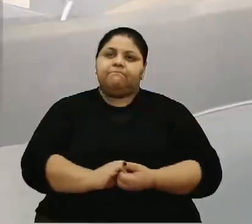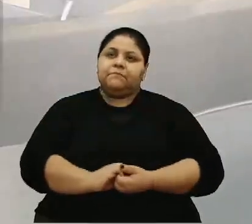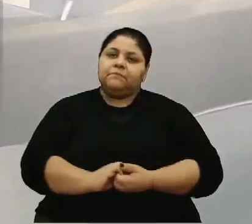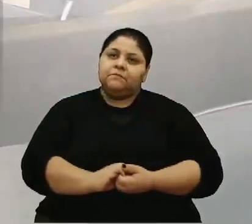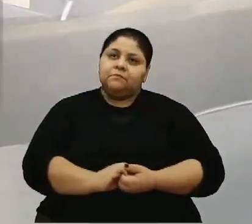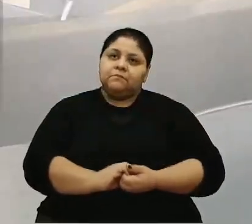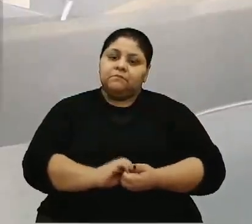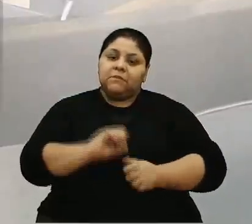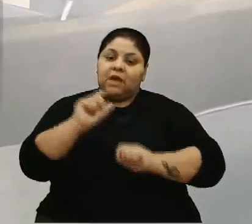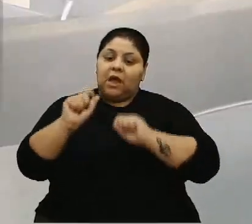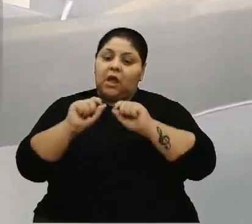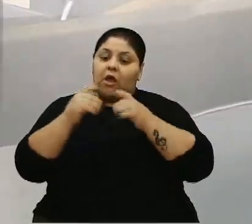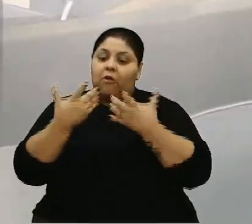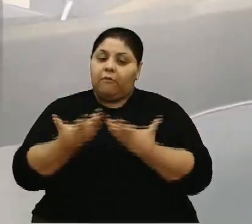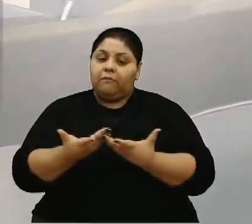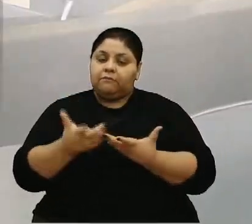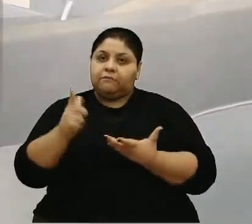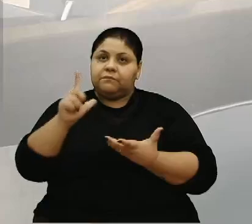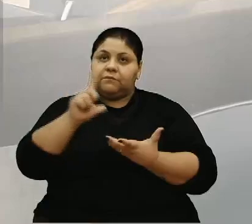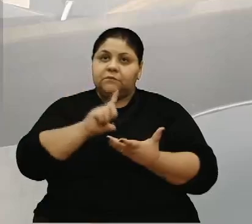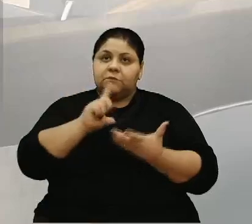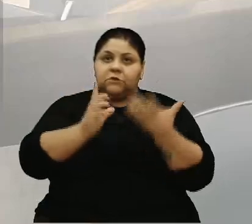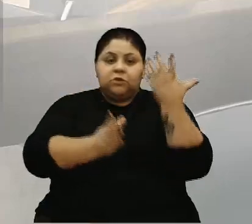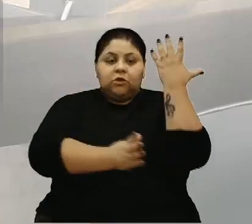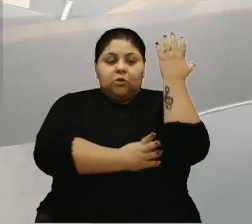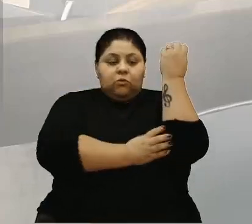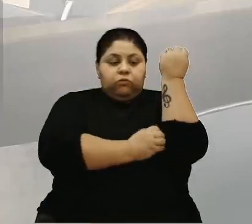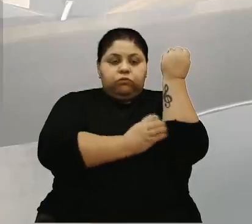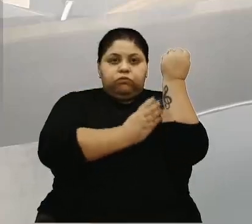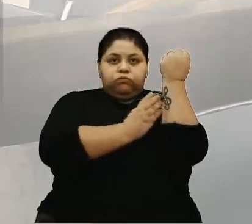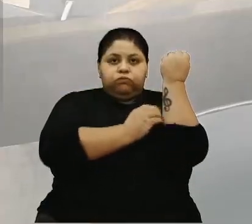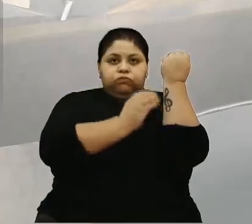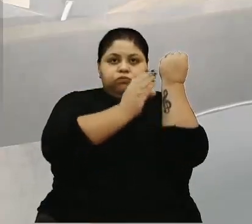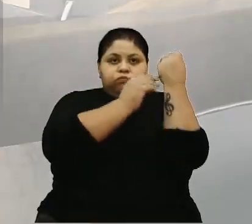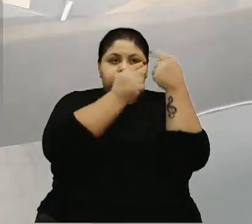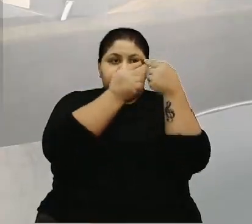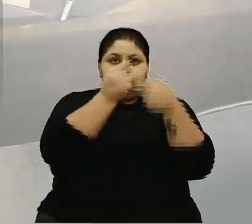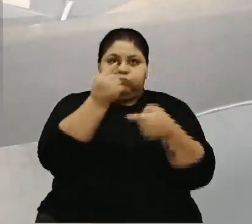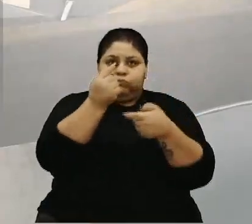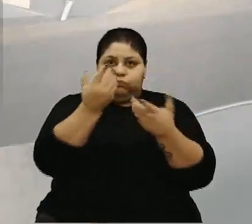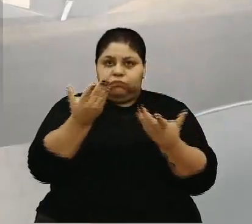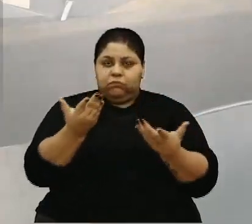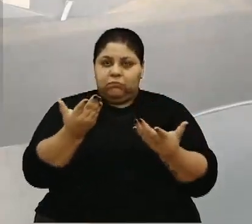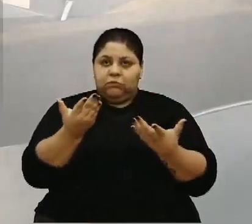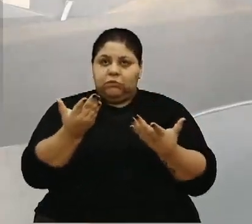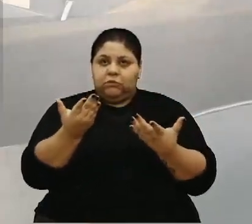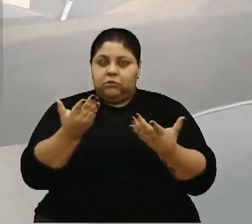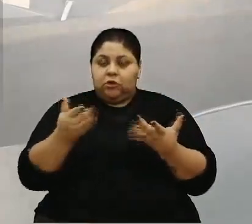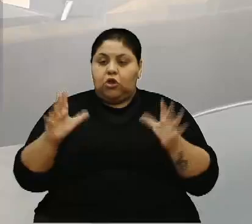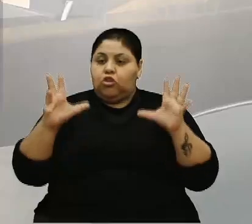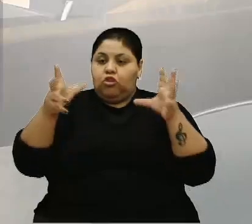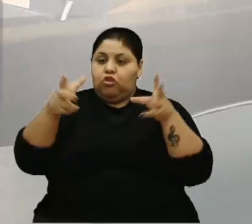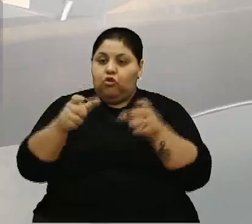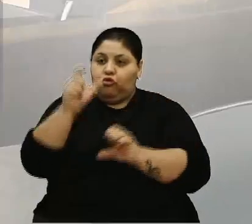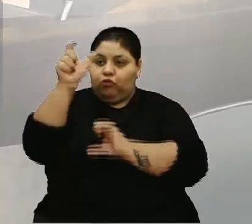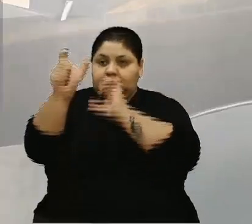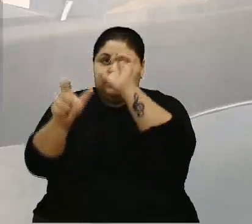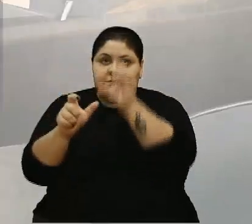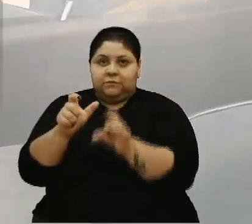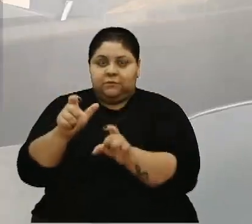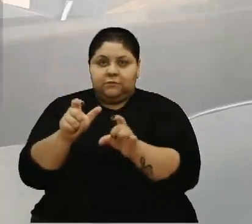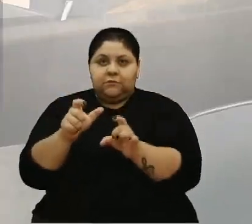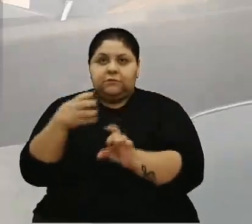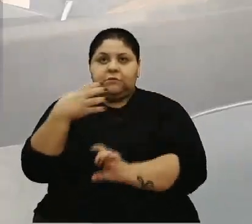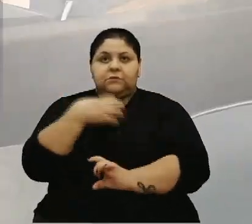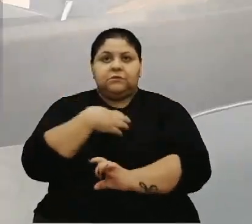É como se estivéssemos desburocratizando algo para que todas as pessoas se